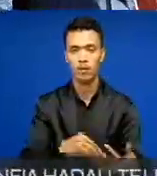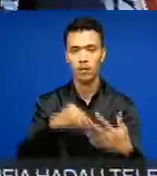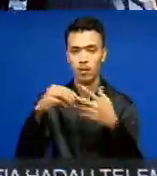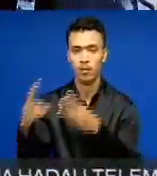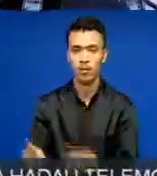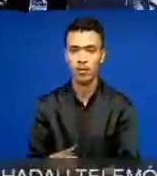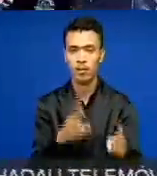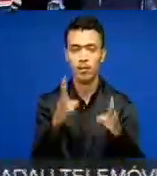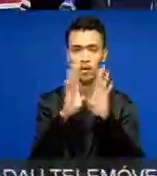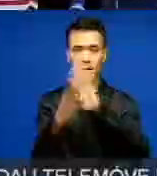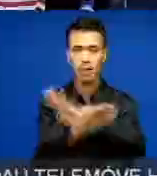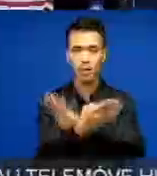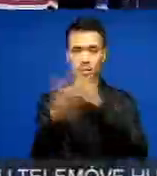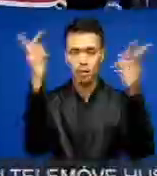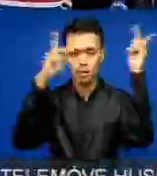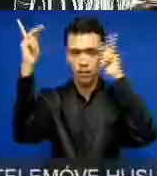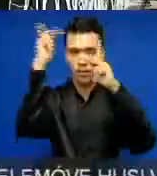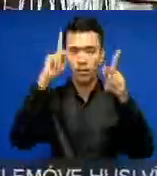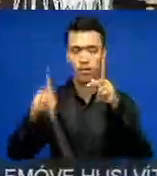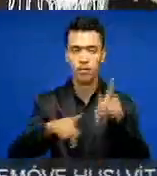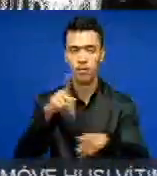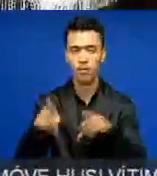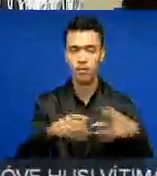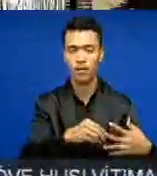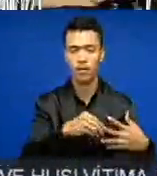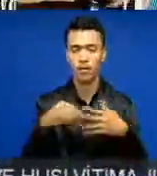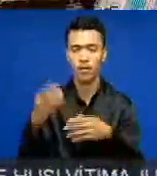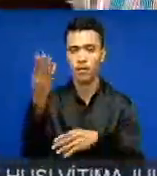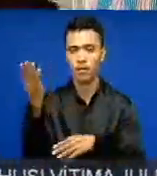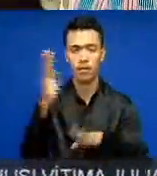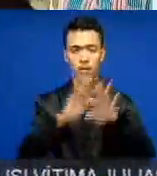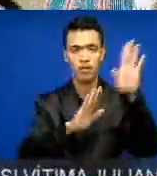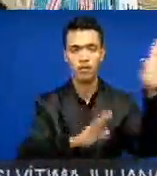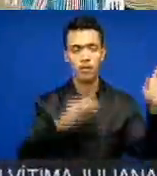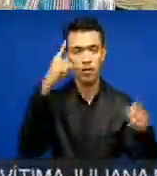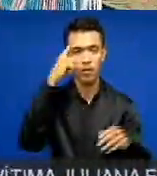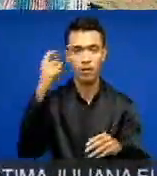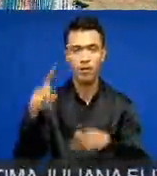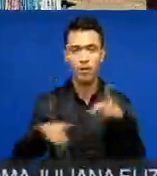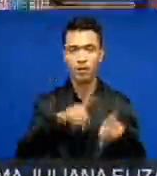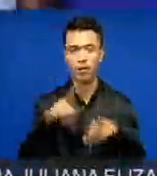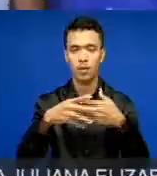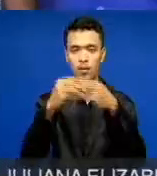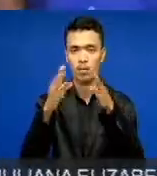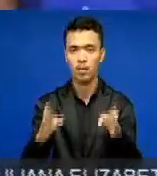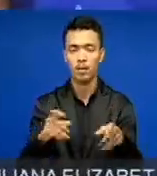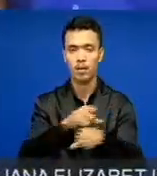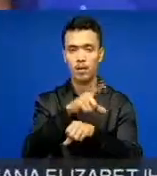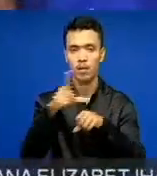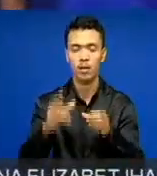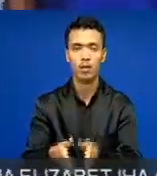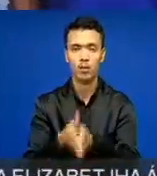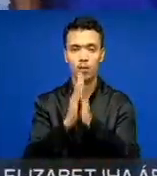em se preocupação povo nien, liu sira nebe iha área rural, também né, comunidade no autoridade local exige